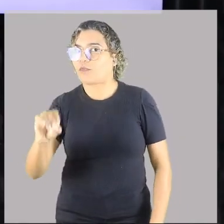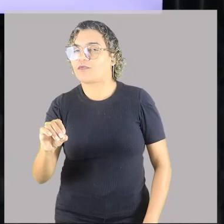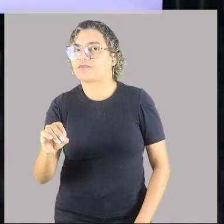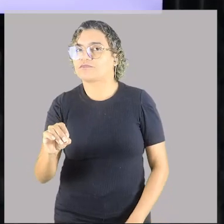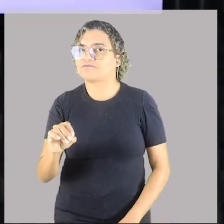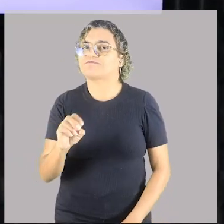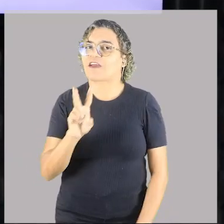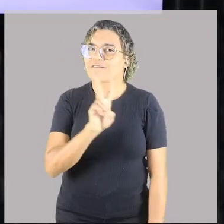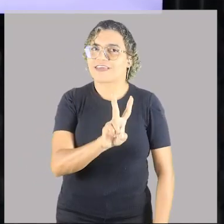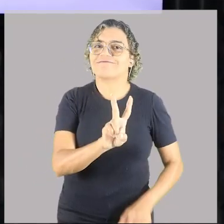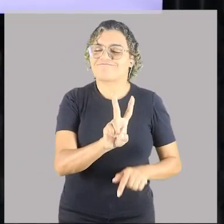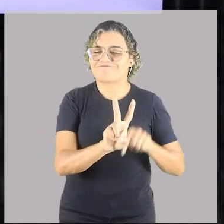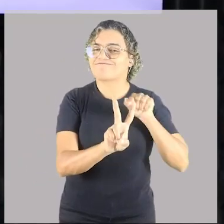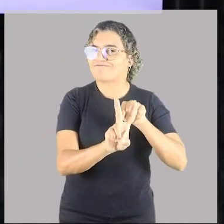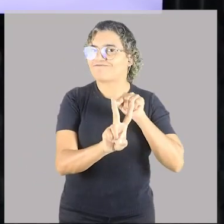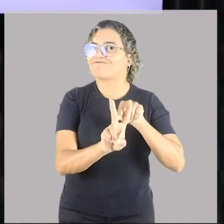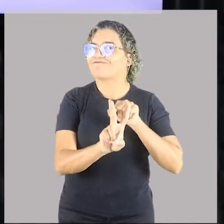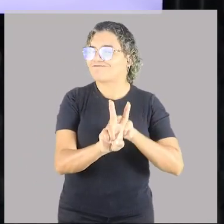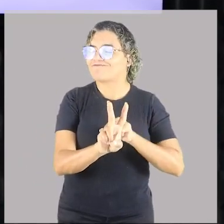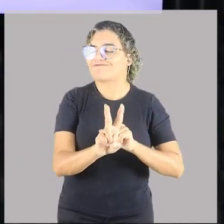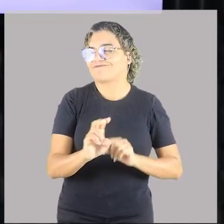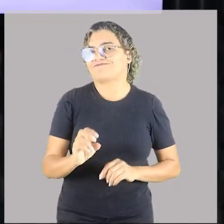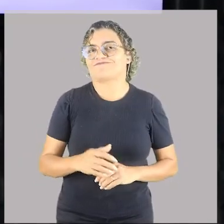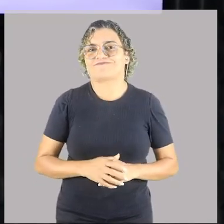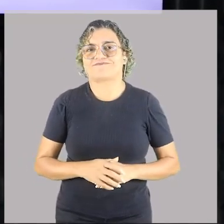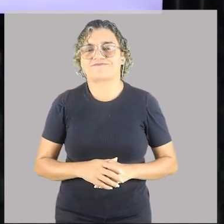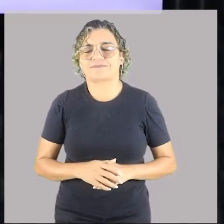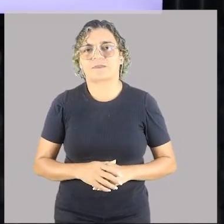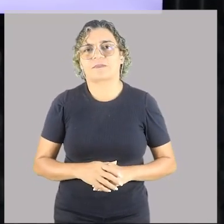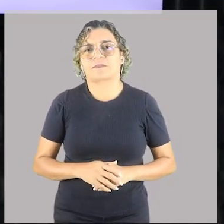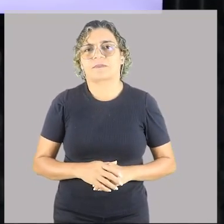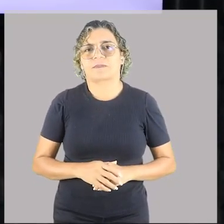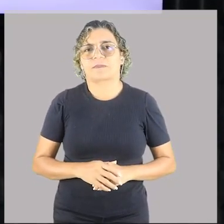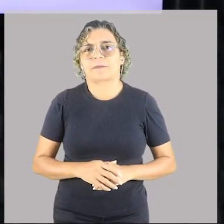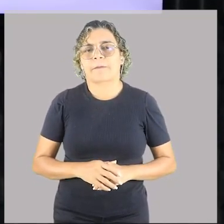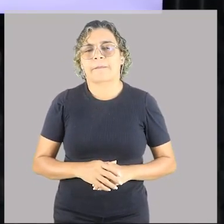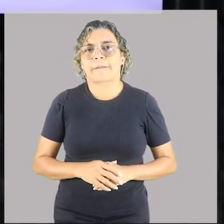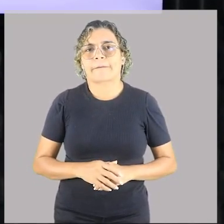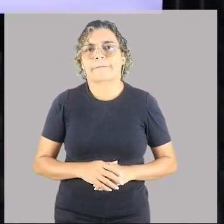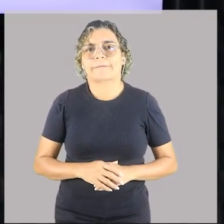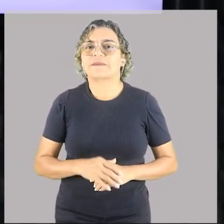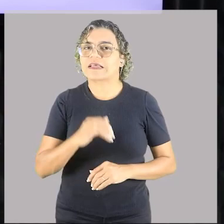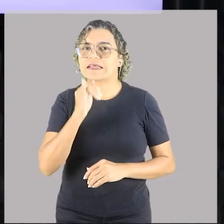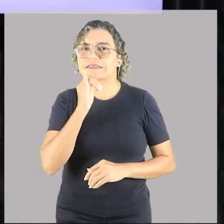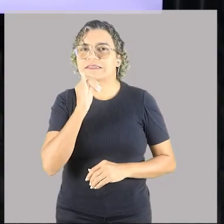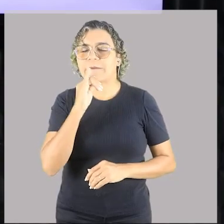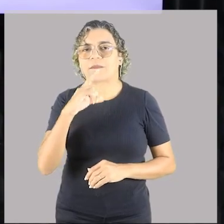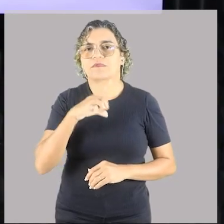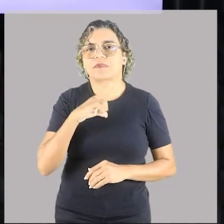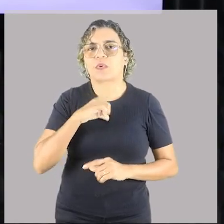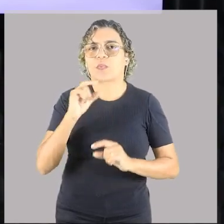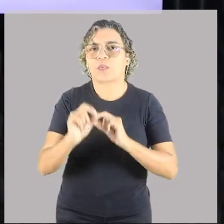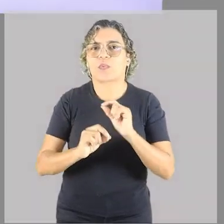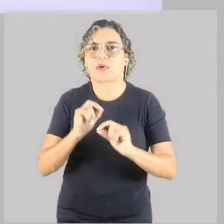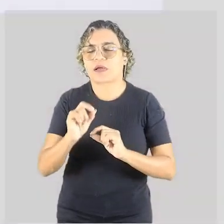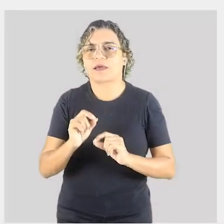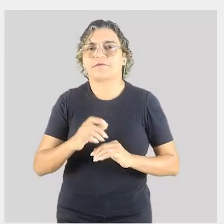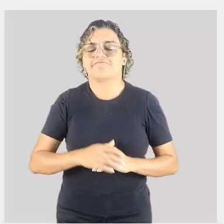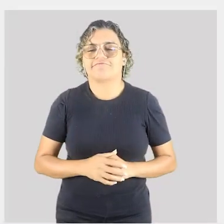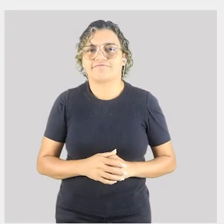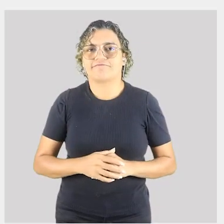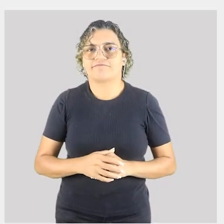show, verdadeiro, bota Vzinho, Vzinho, Vzinho, Vzinho. E galera, isso é concurso. Vejamos só, eu tenho